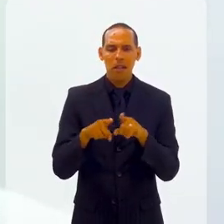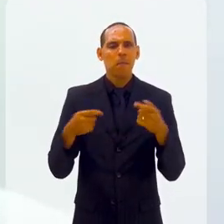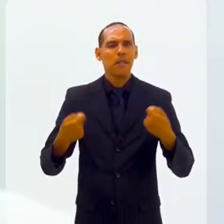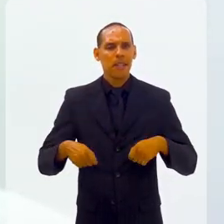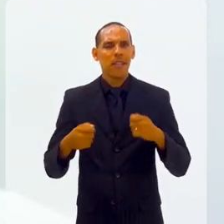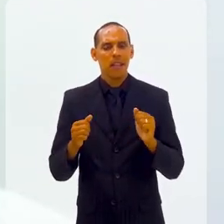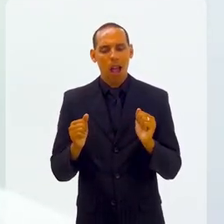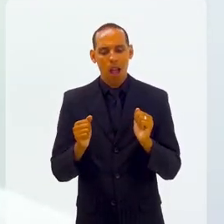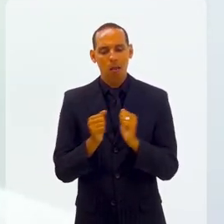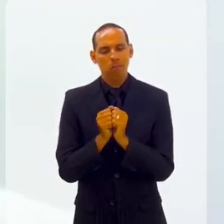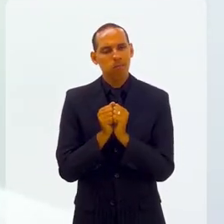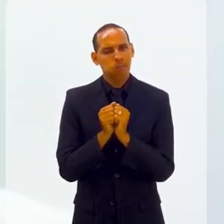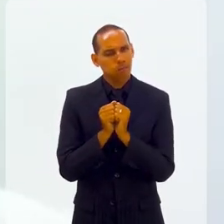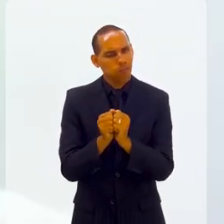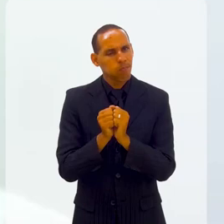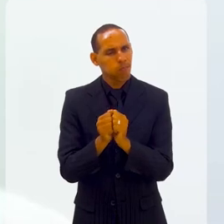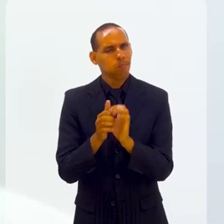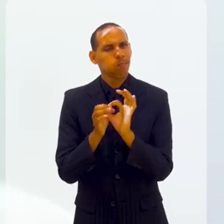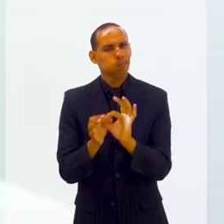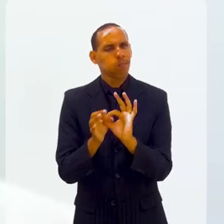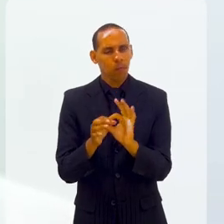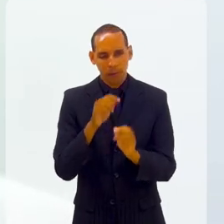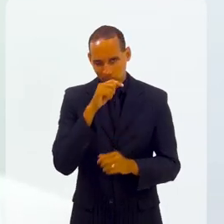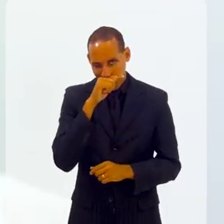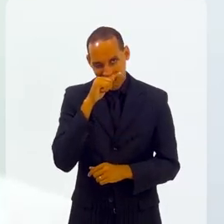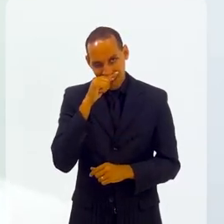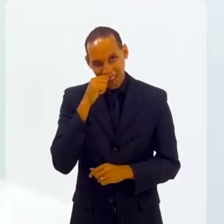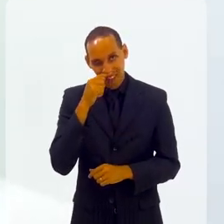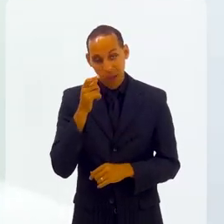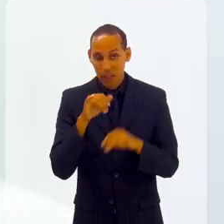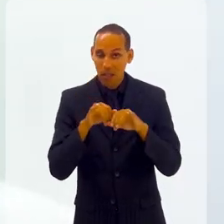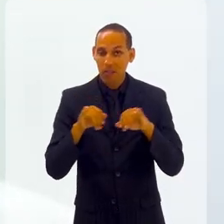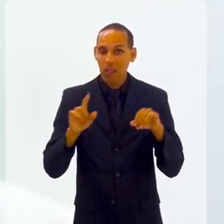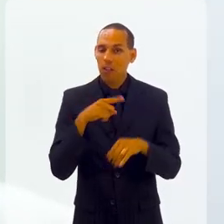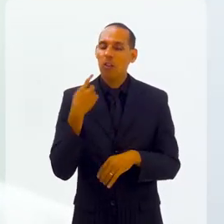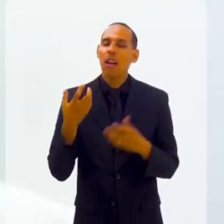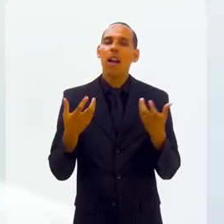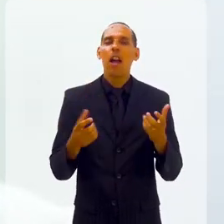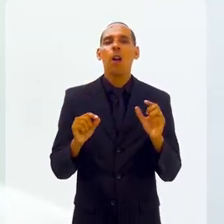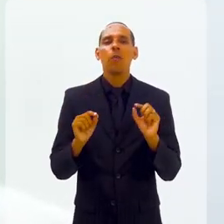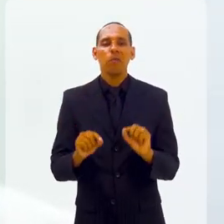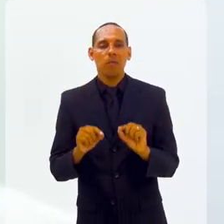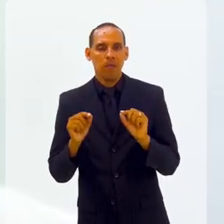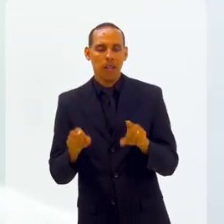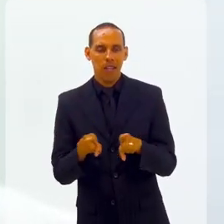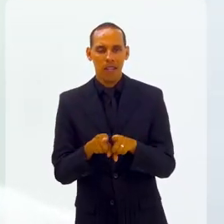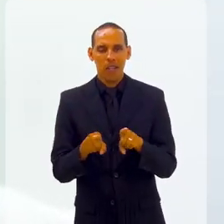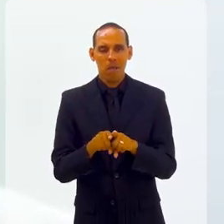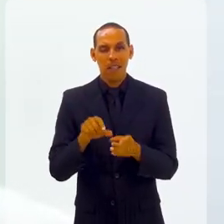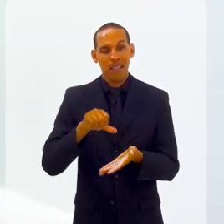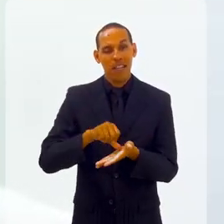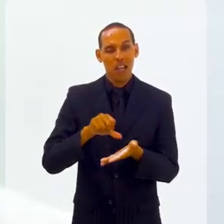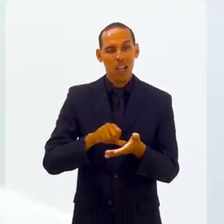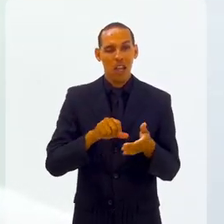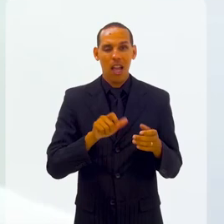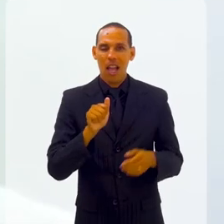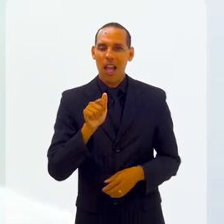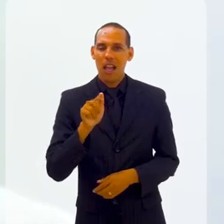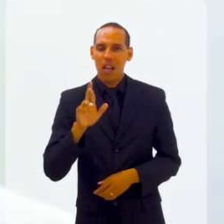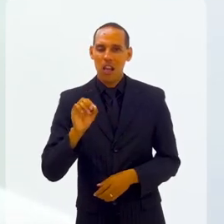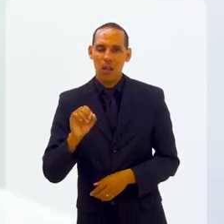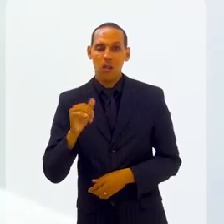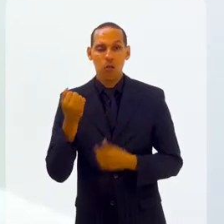parceiros e colaboradores né comunicando melhor as iniciativas e atividades do setor